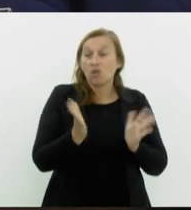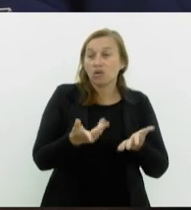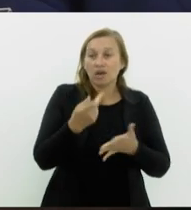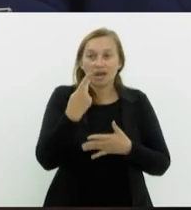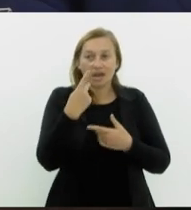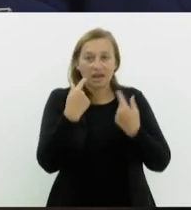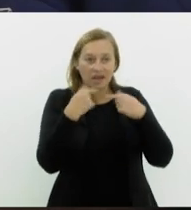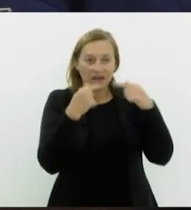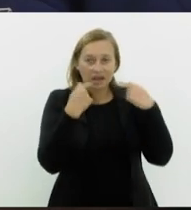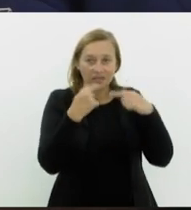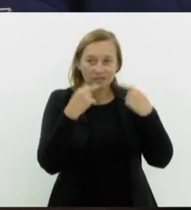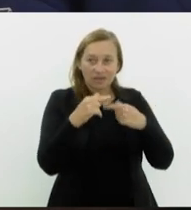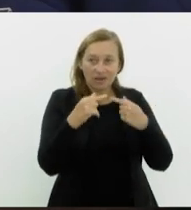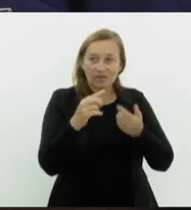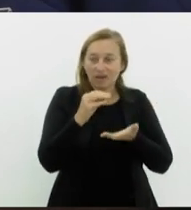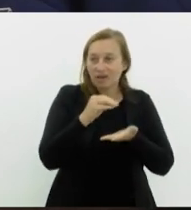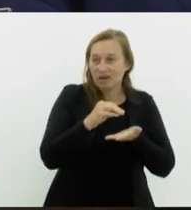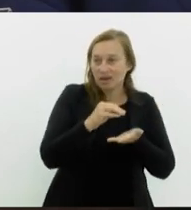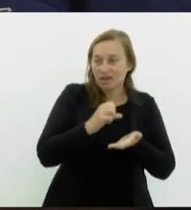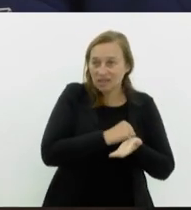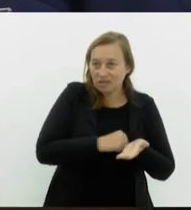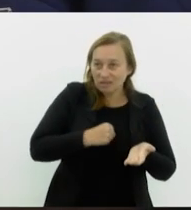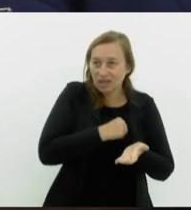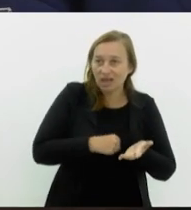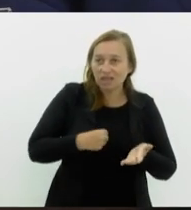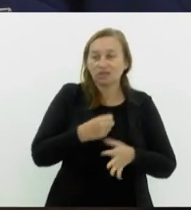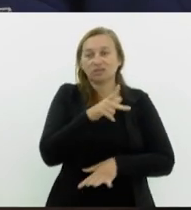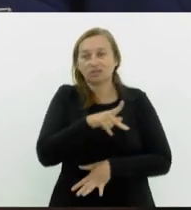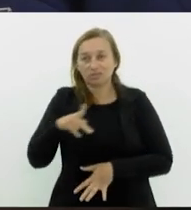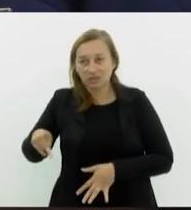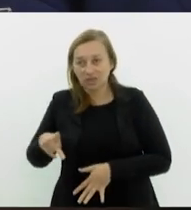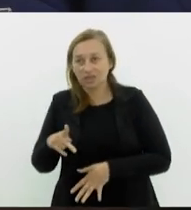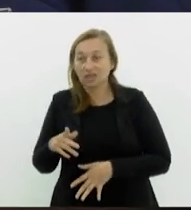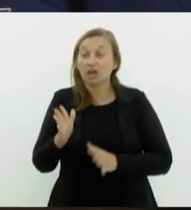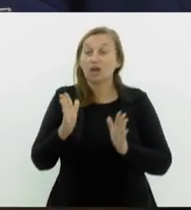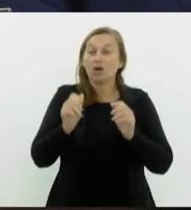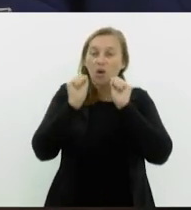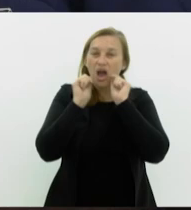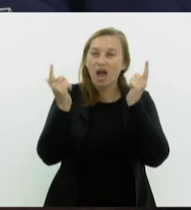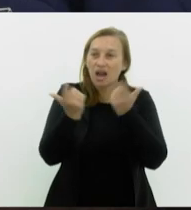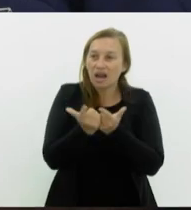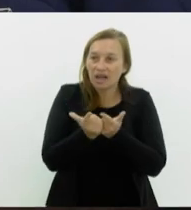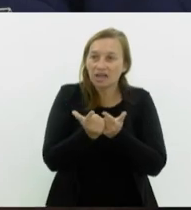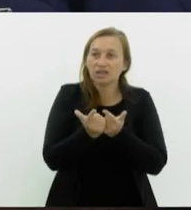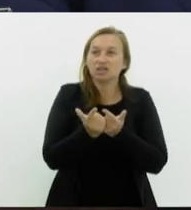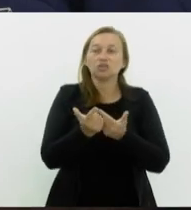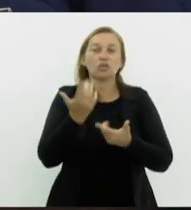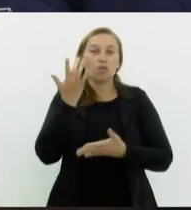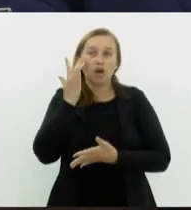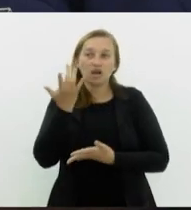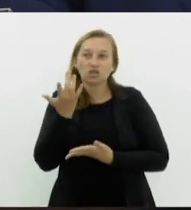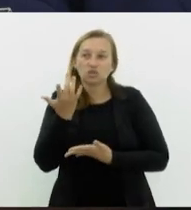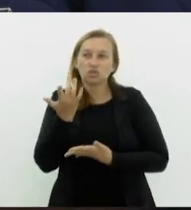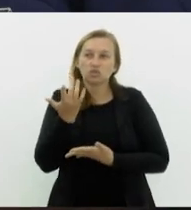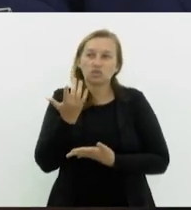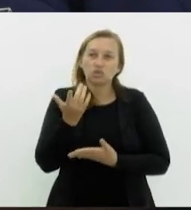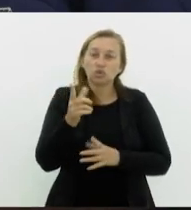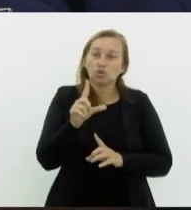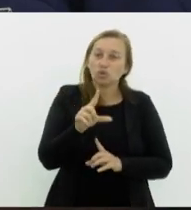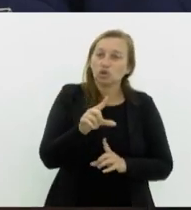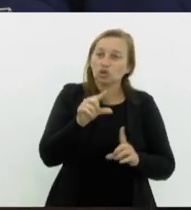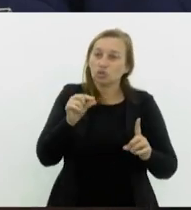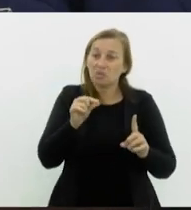presidente nos trabalhos. Mas acho que a Alerj, na hora que atribui a Sua Excelência tão